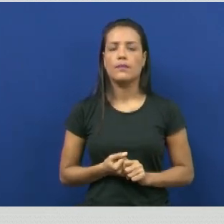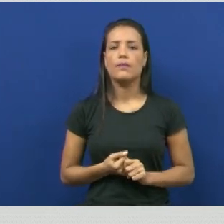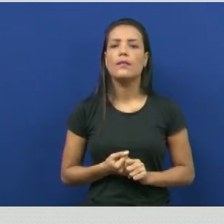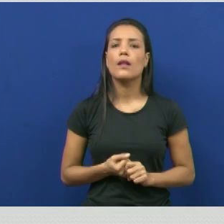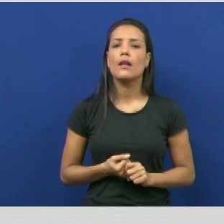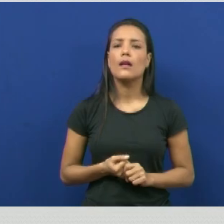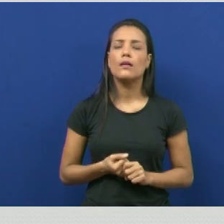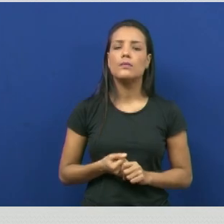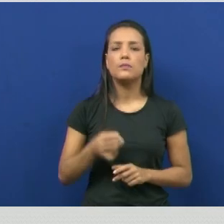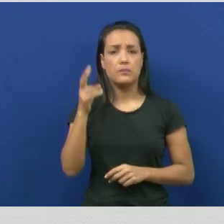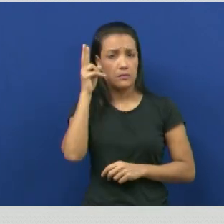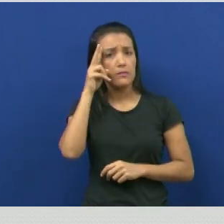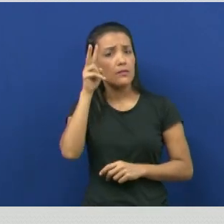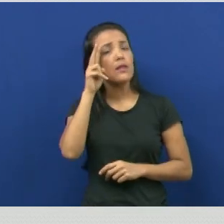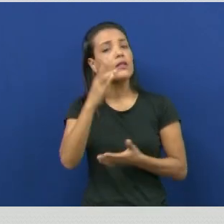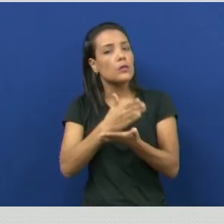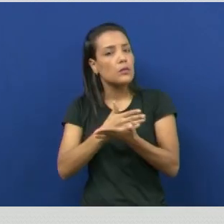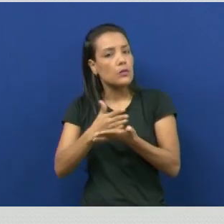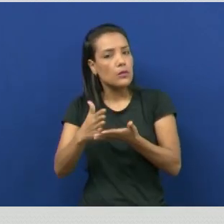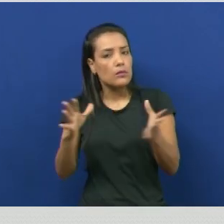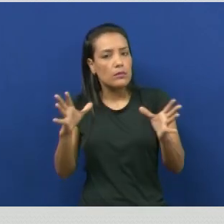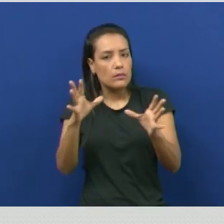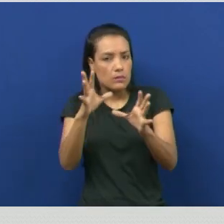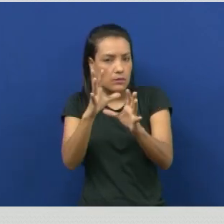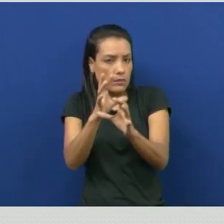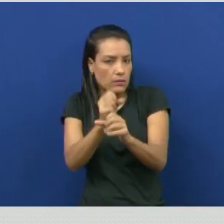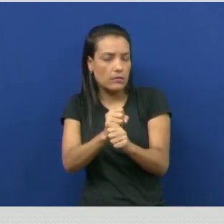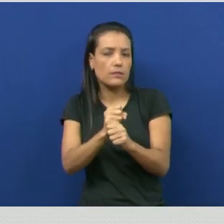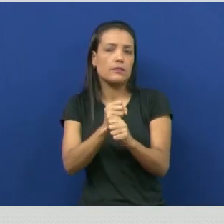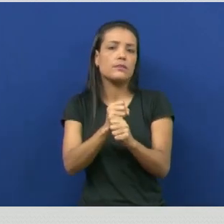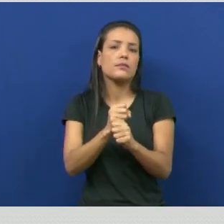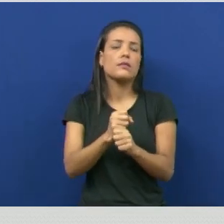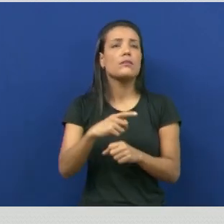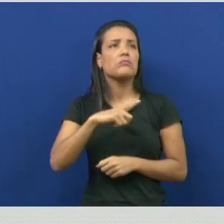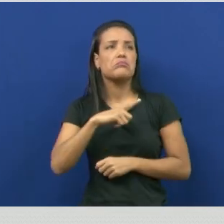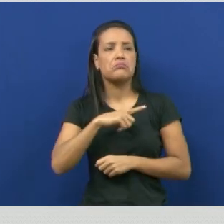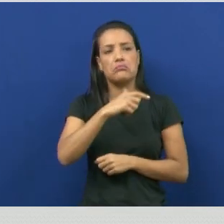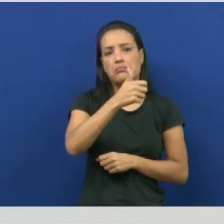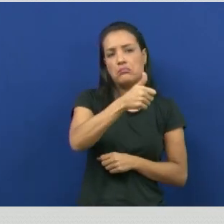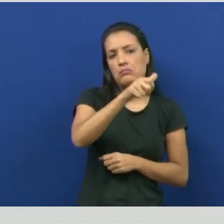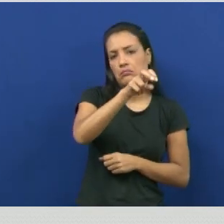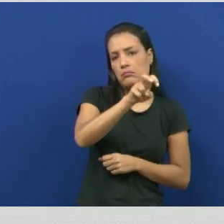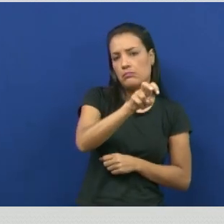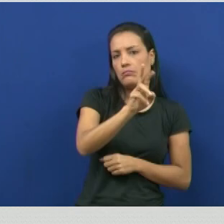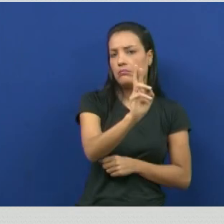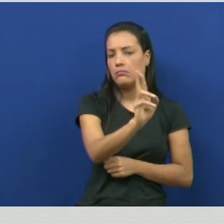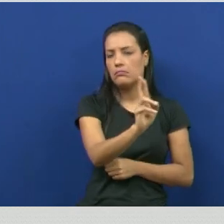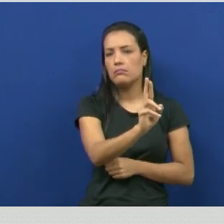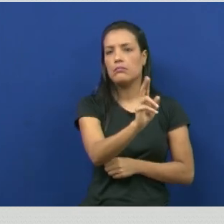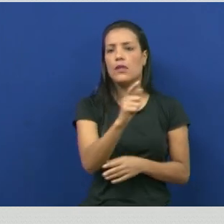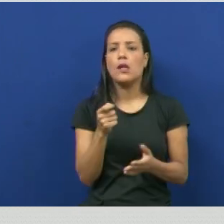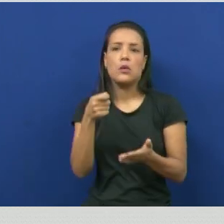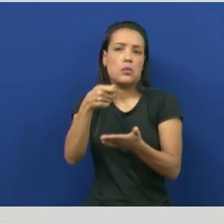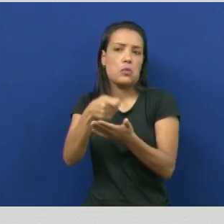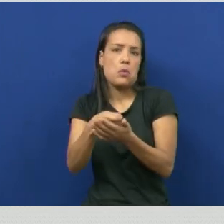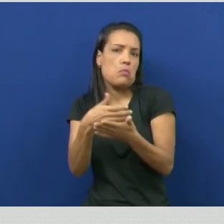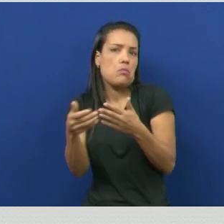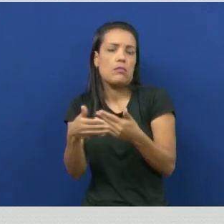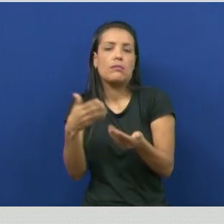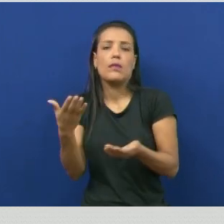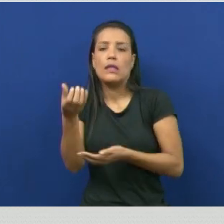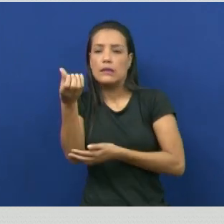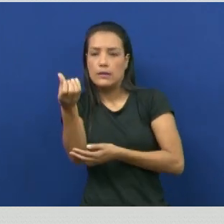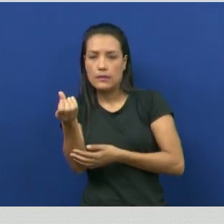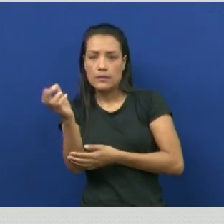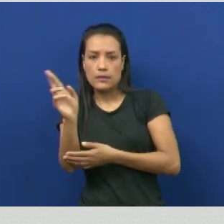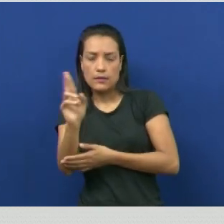da soma, né? Eu tenho 15 reais e vou lá e compro alguma coisa de 6 reais. Então, vai me sair esse 6, eu